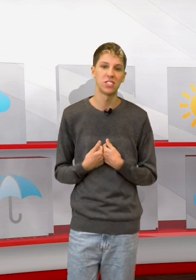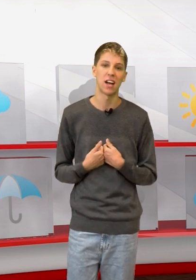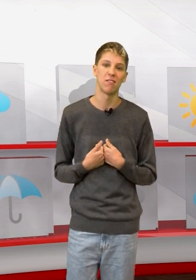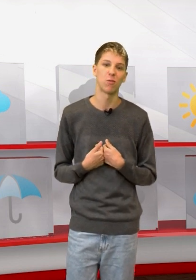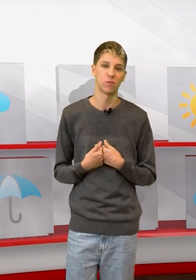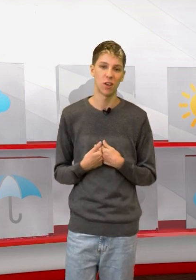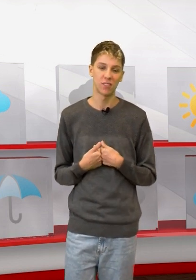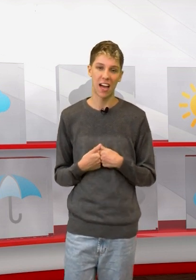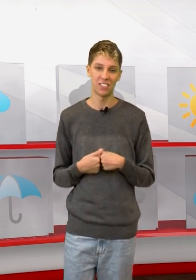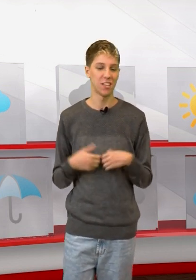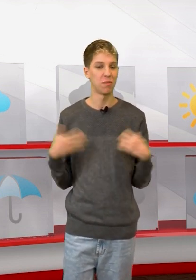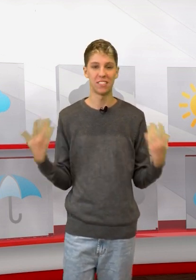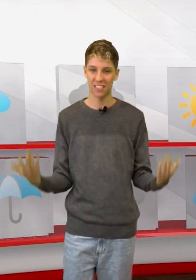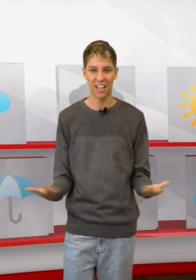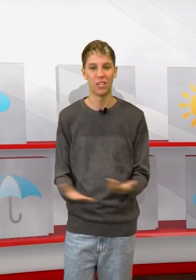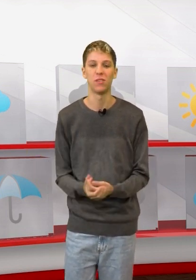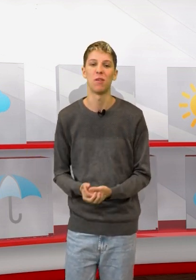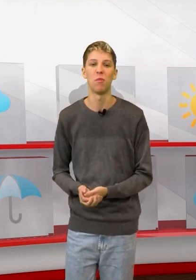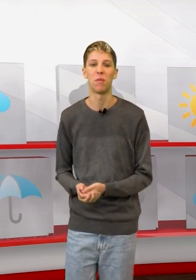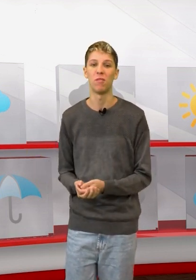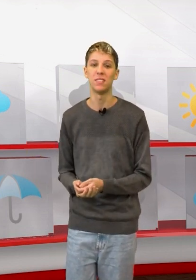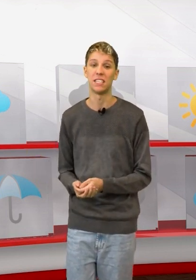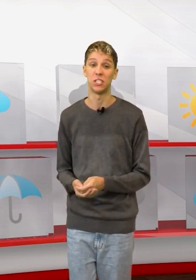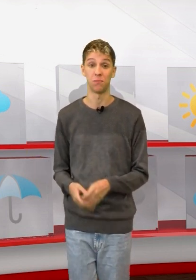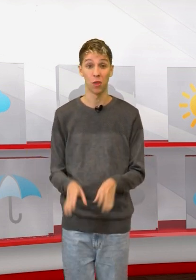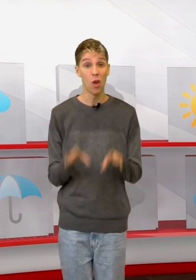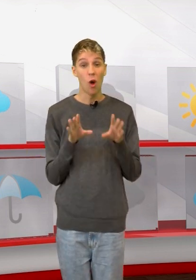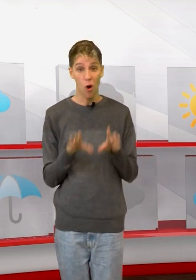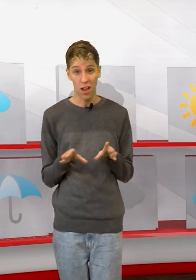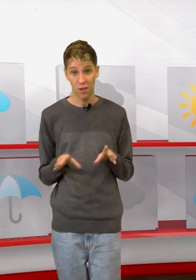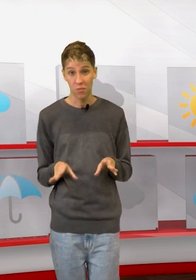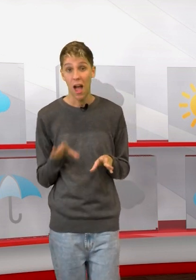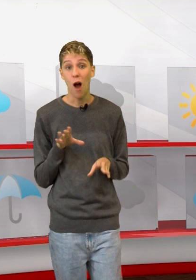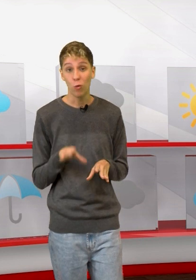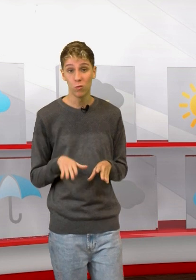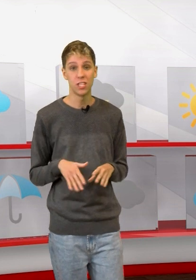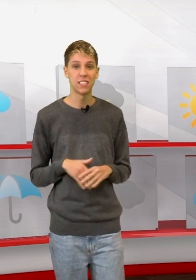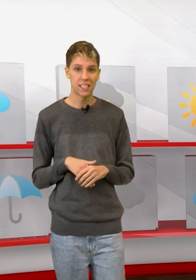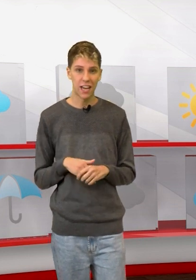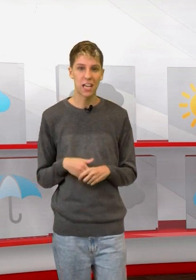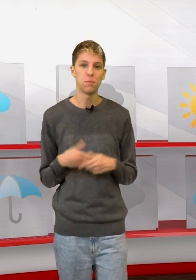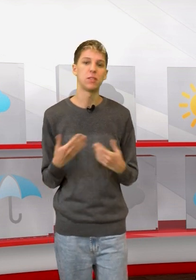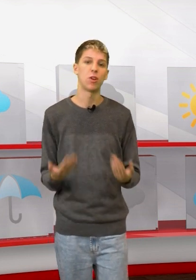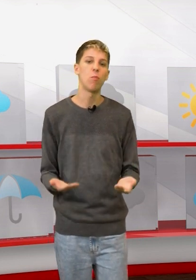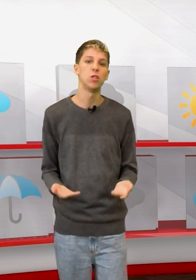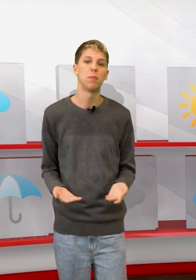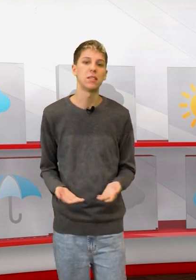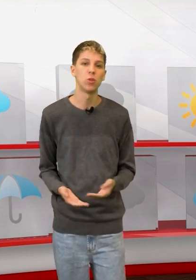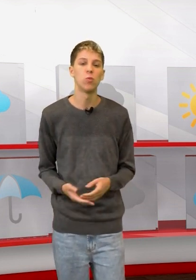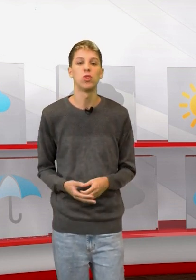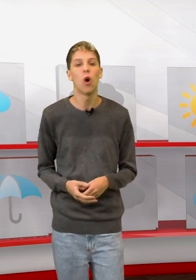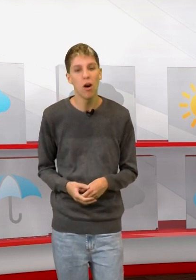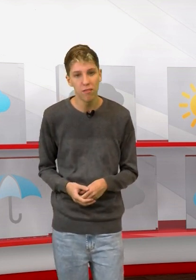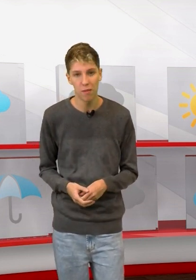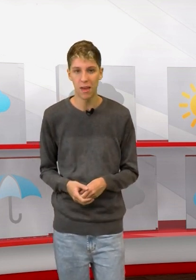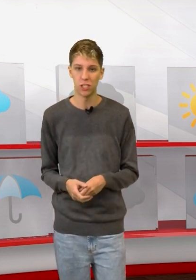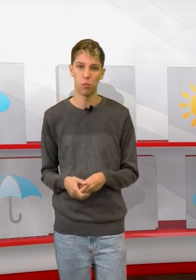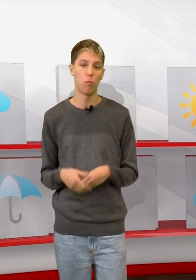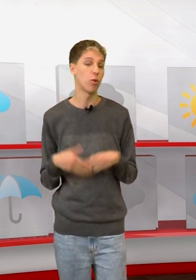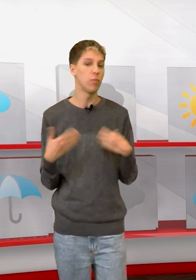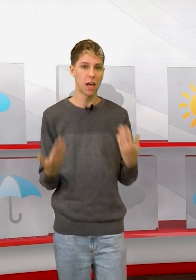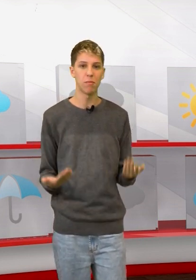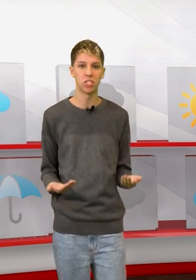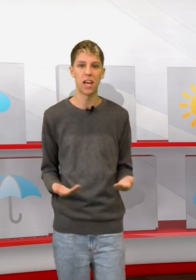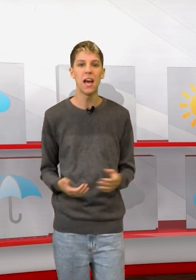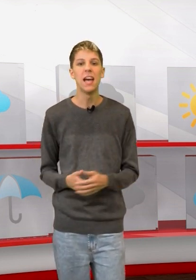confesso que eu já estava com saudade de apresentar aqui o tempo para vocês. Olha, alguns dias atrás, Petrópolis passou